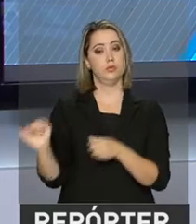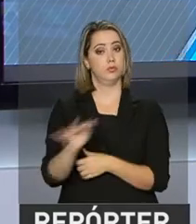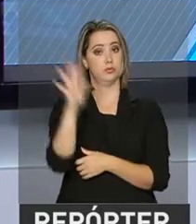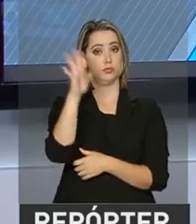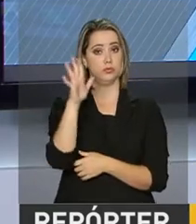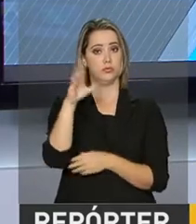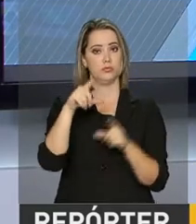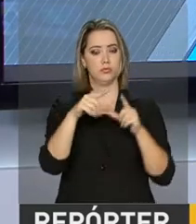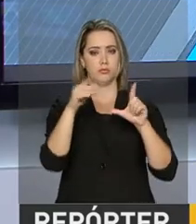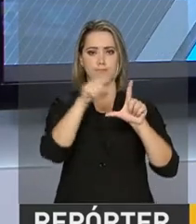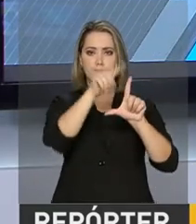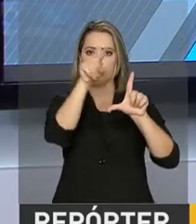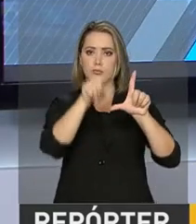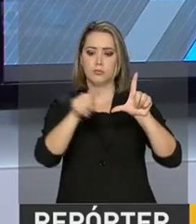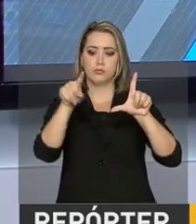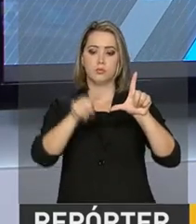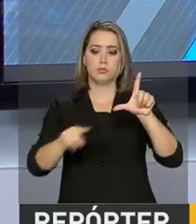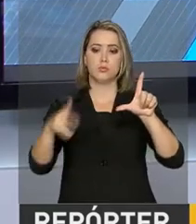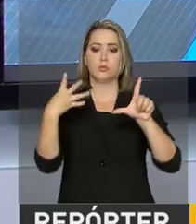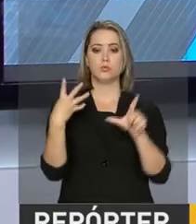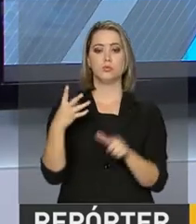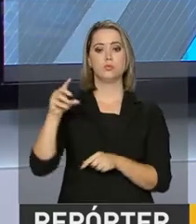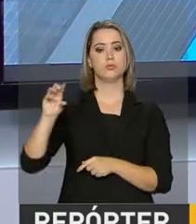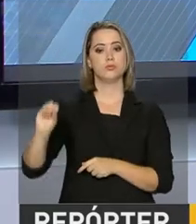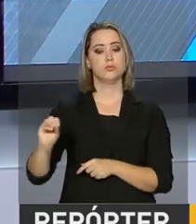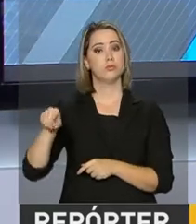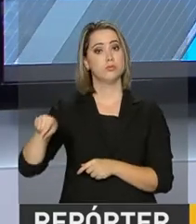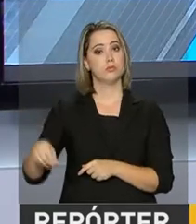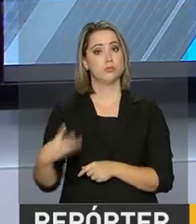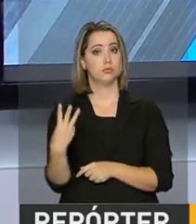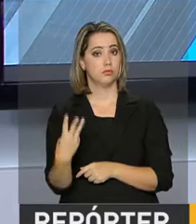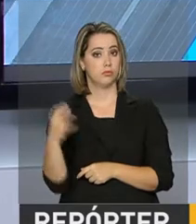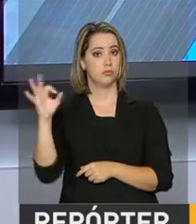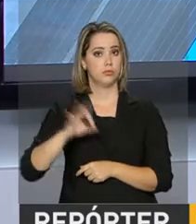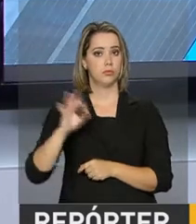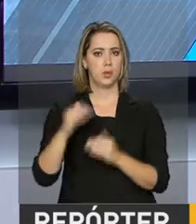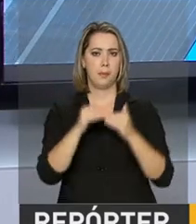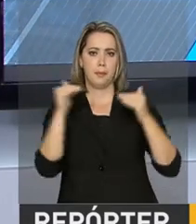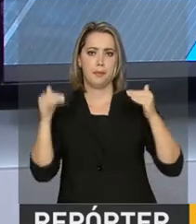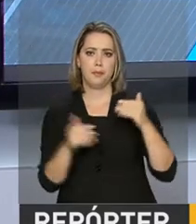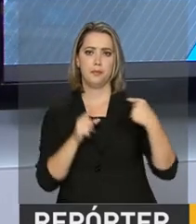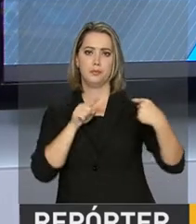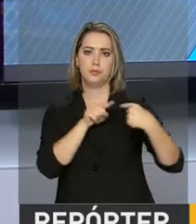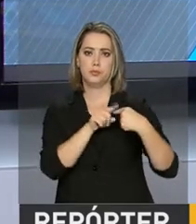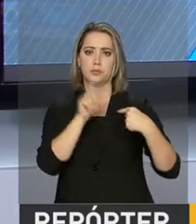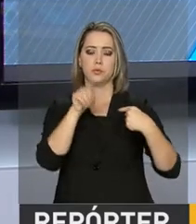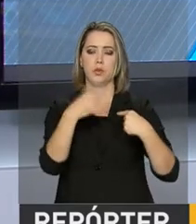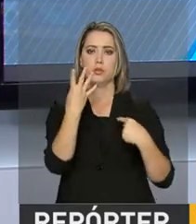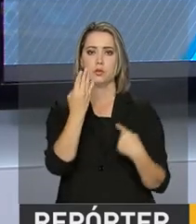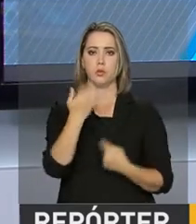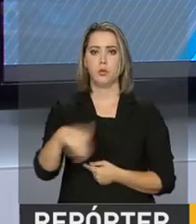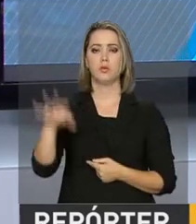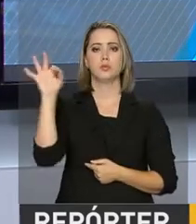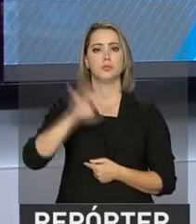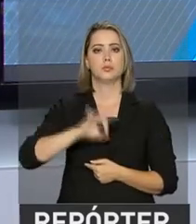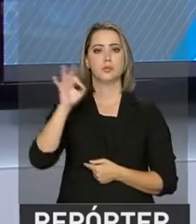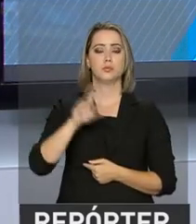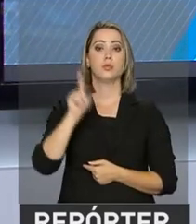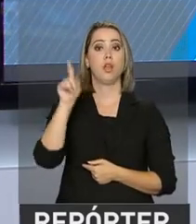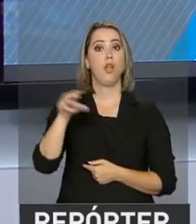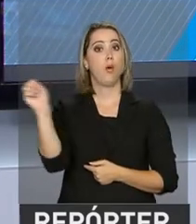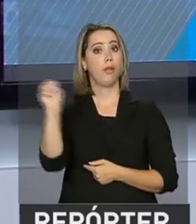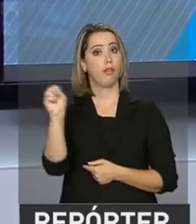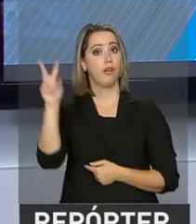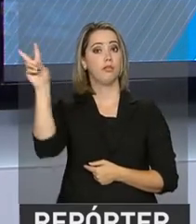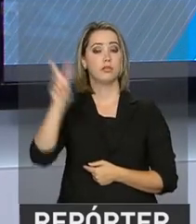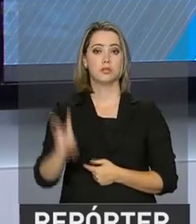caiu para 4,03 por cento bem abaixo do centro da meta que é de 4 e meio por cento é a oitava